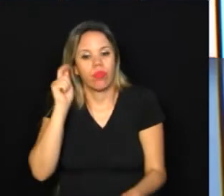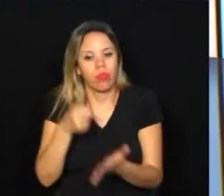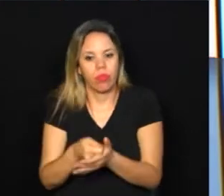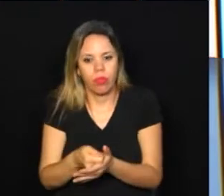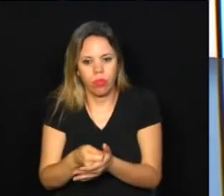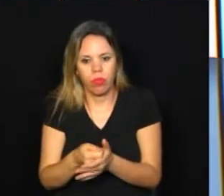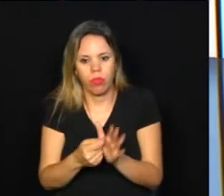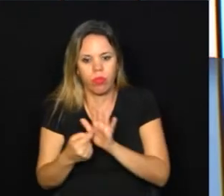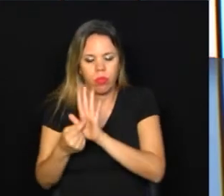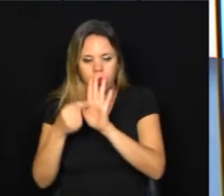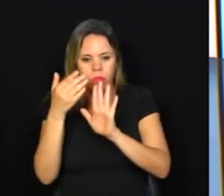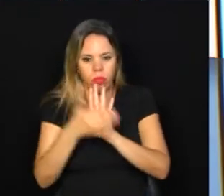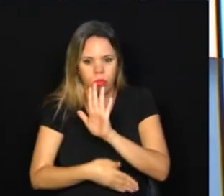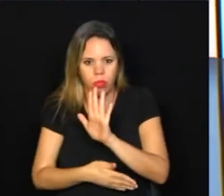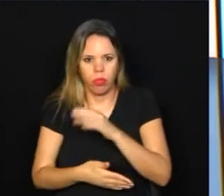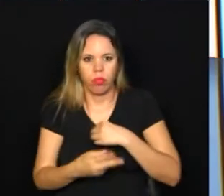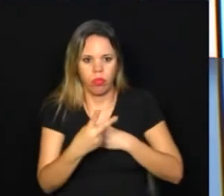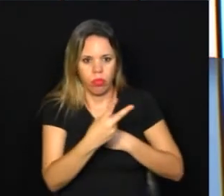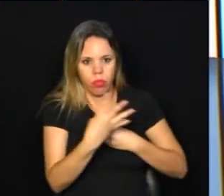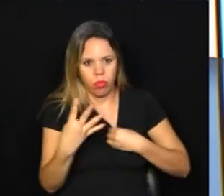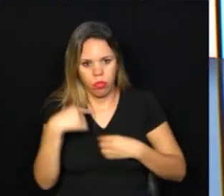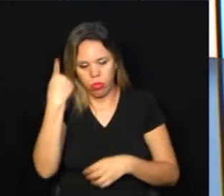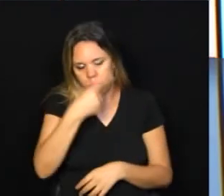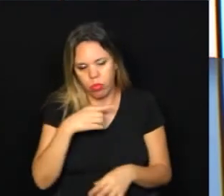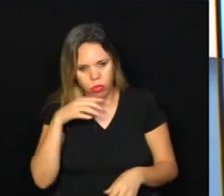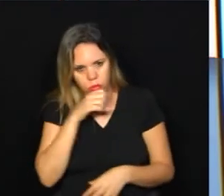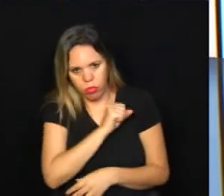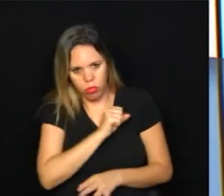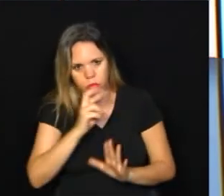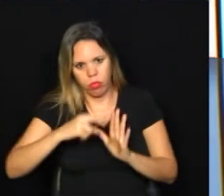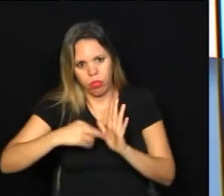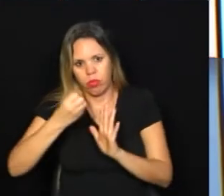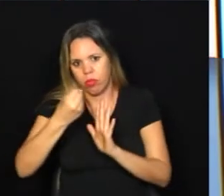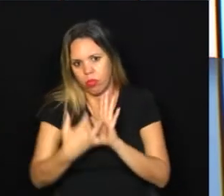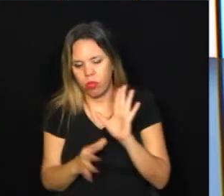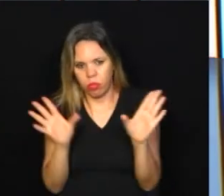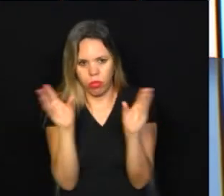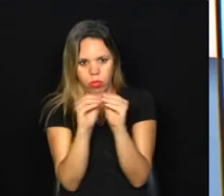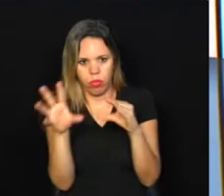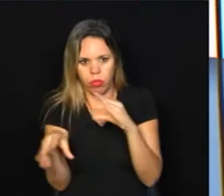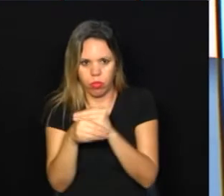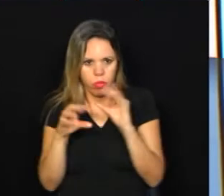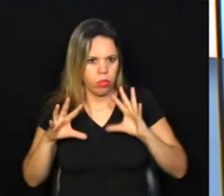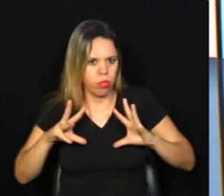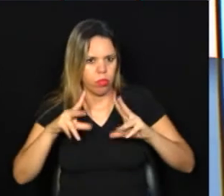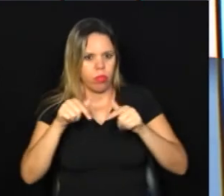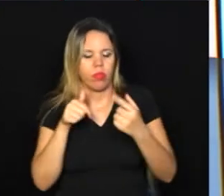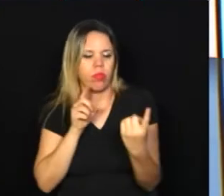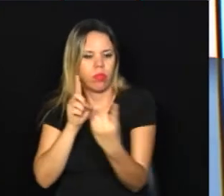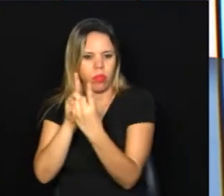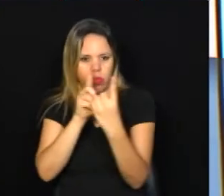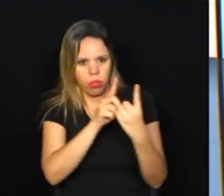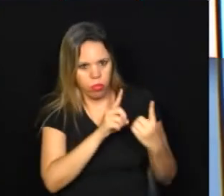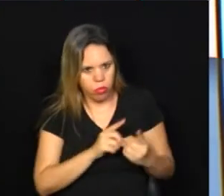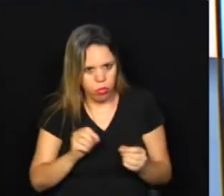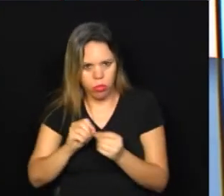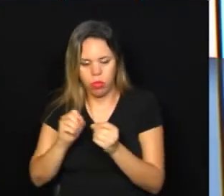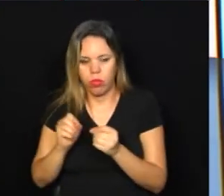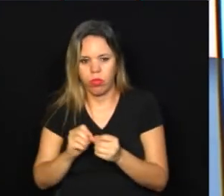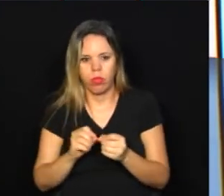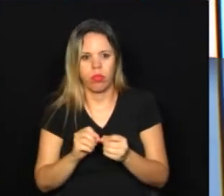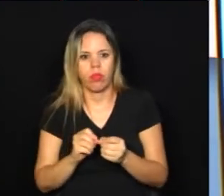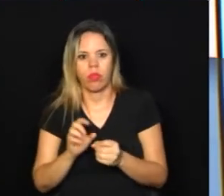a apresentação em 24 horas do relatório completo sobre todos os atendimentos feitos pela rede